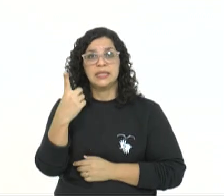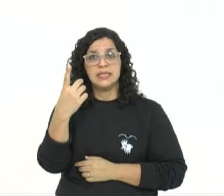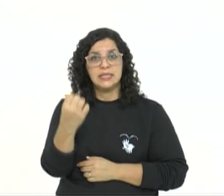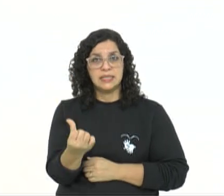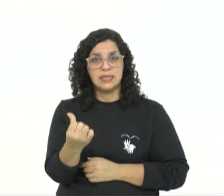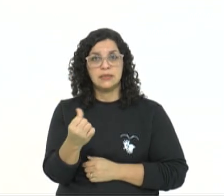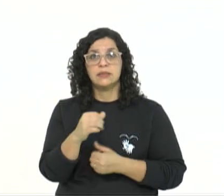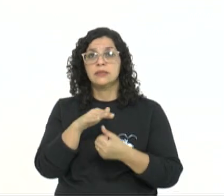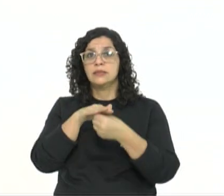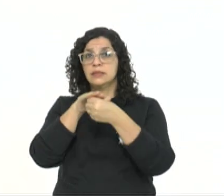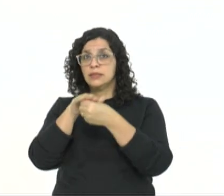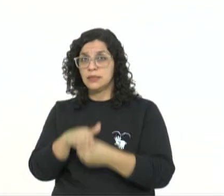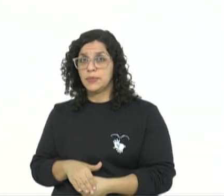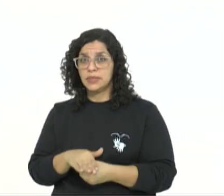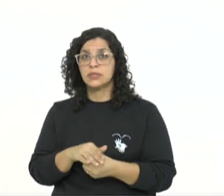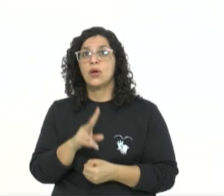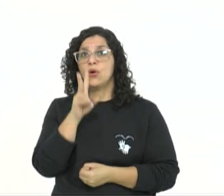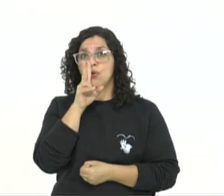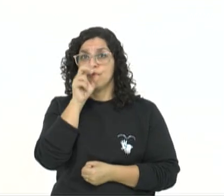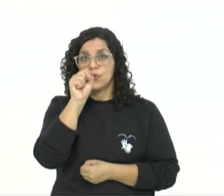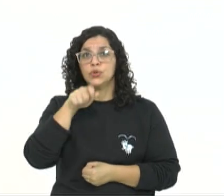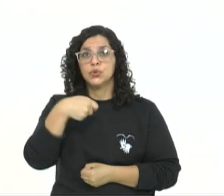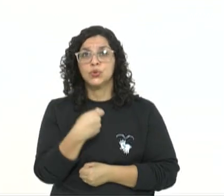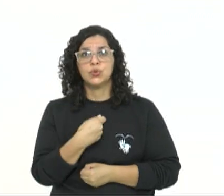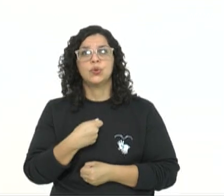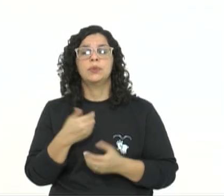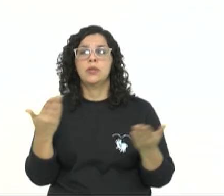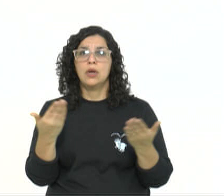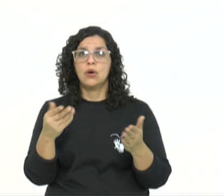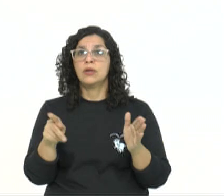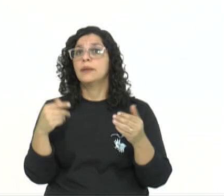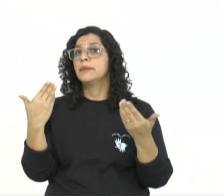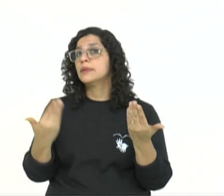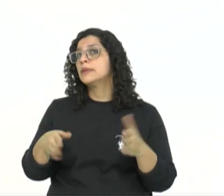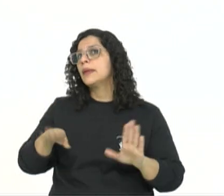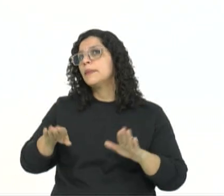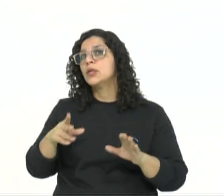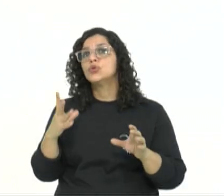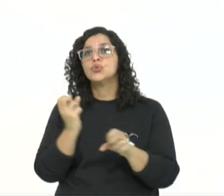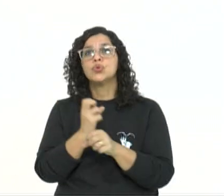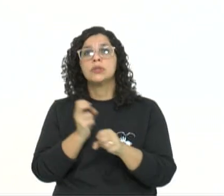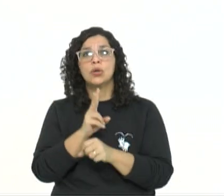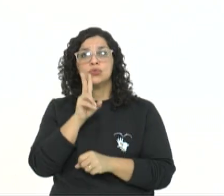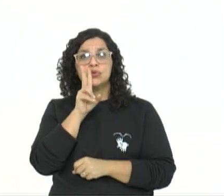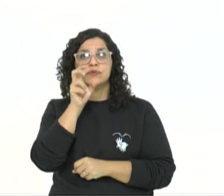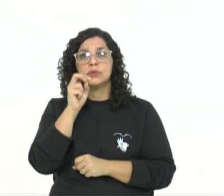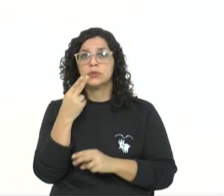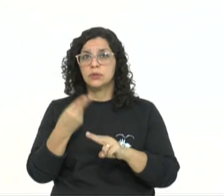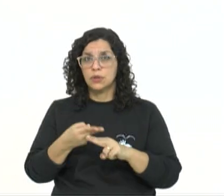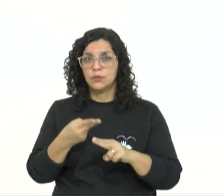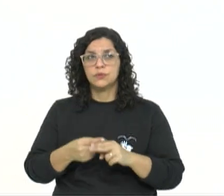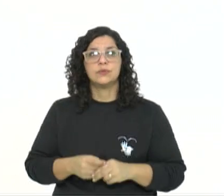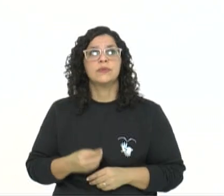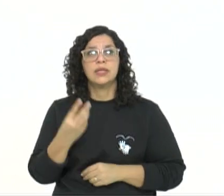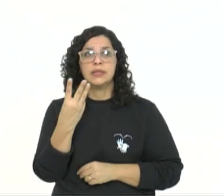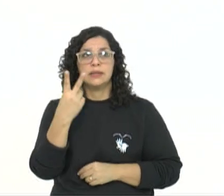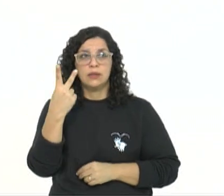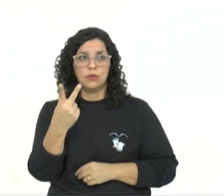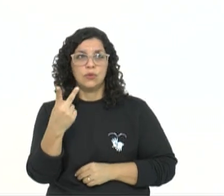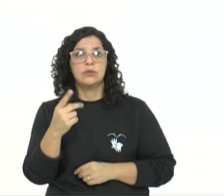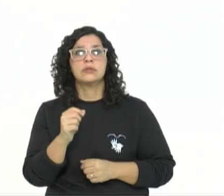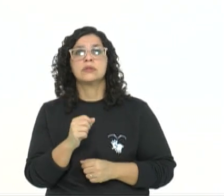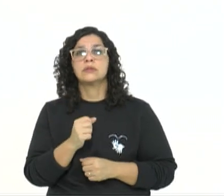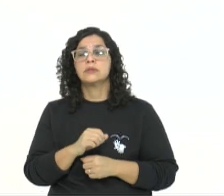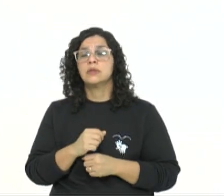16. A pressão exercida por uma força sobre uma superfície só depende da intensidade da força. E 32.